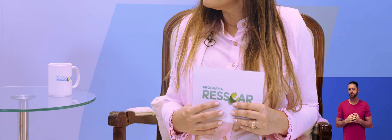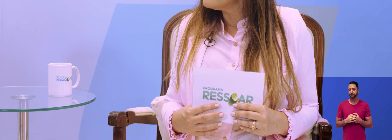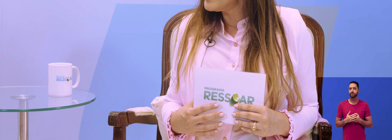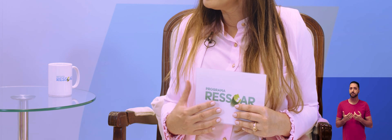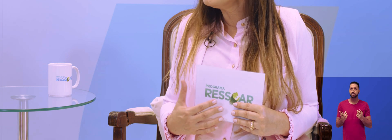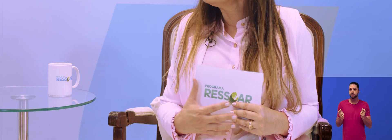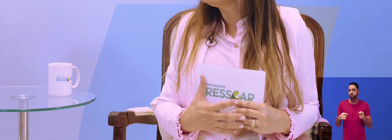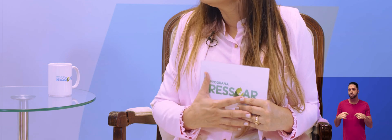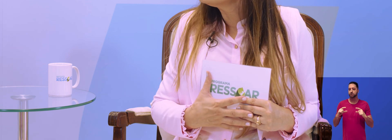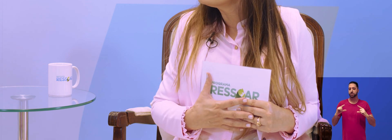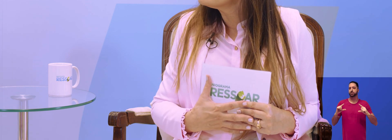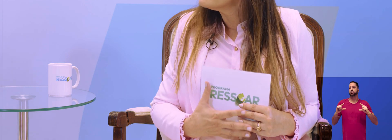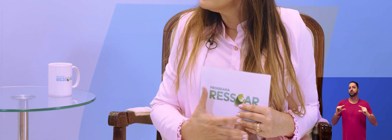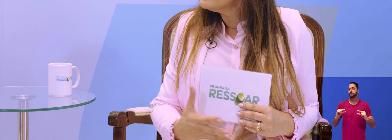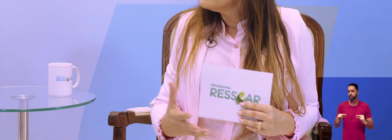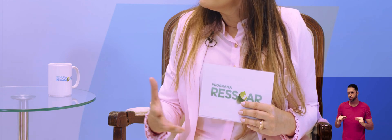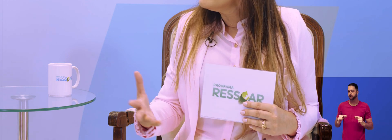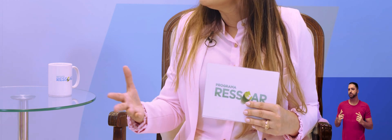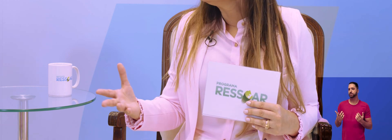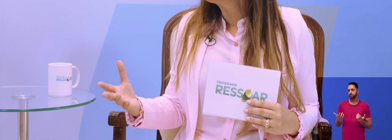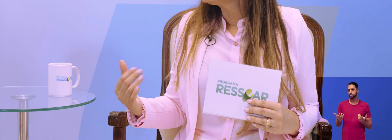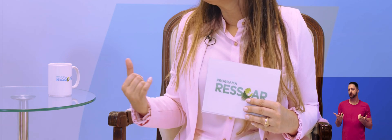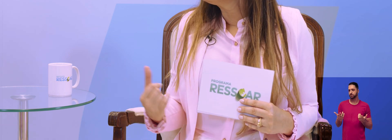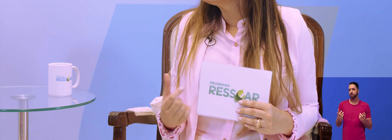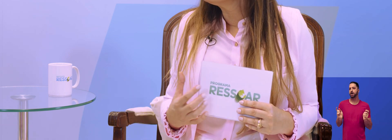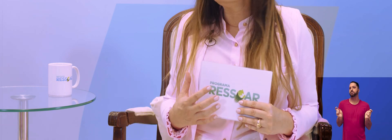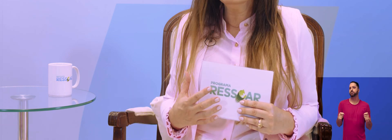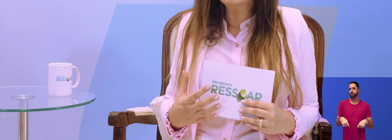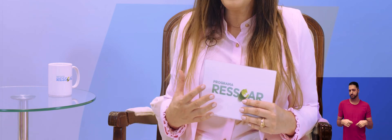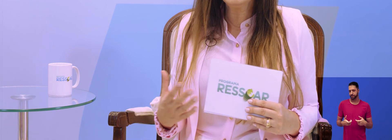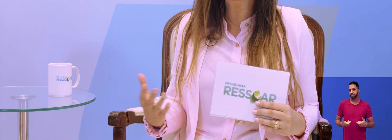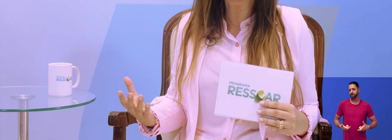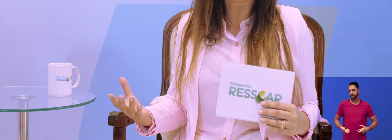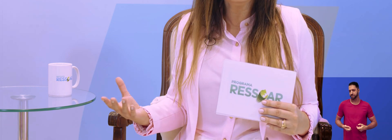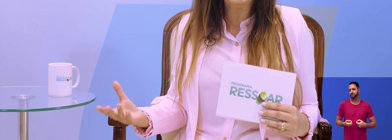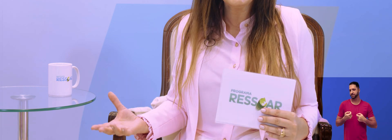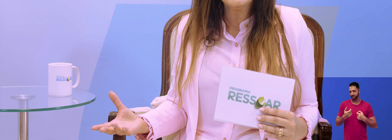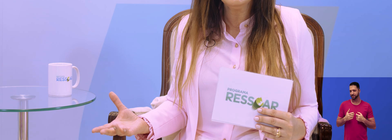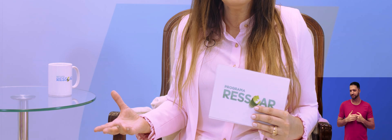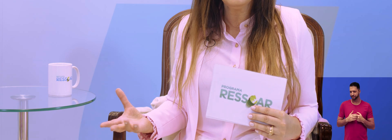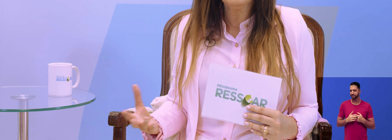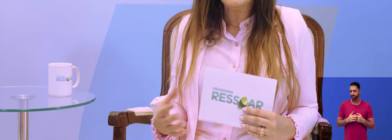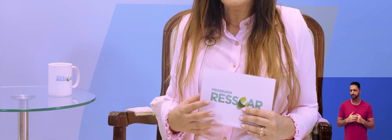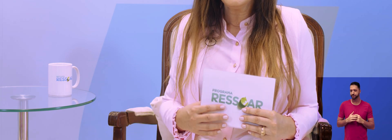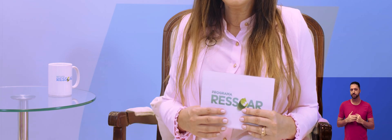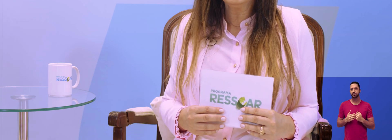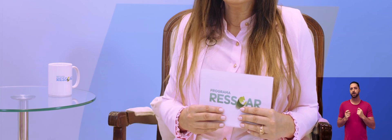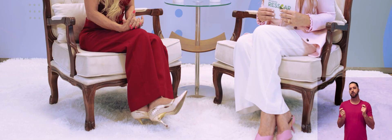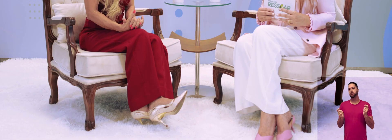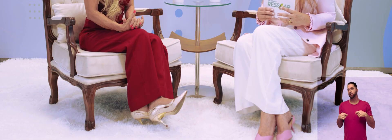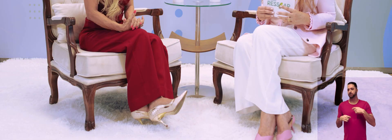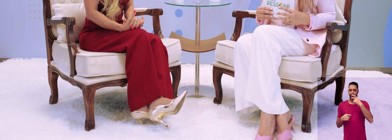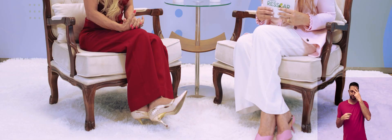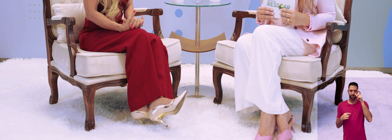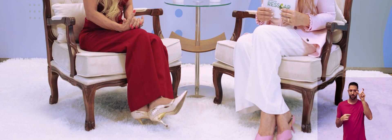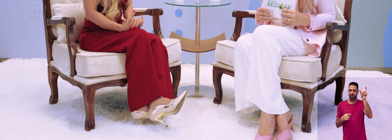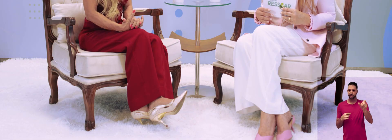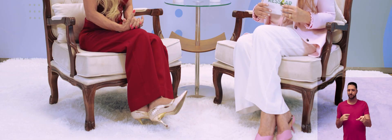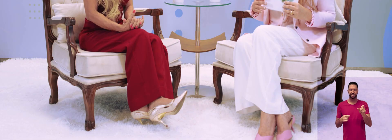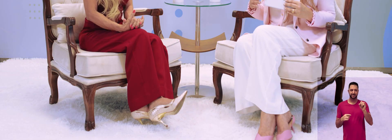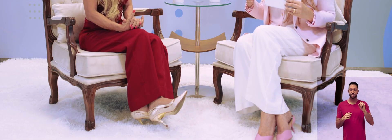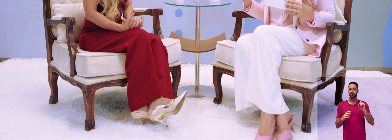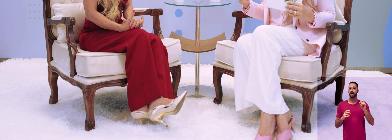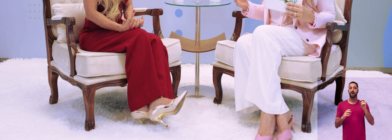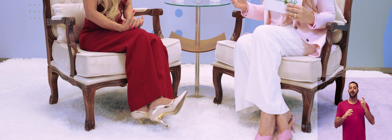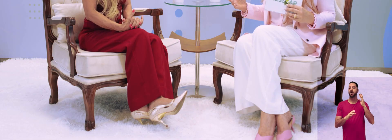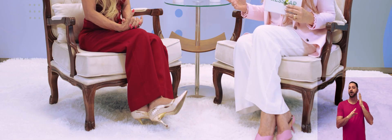câncer, para pelo menos minimizar o quanto for possível. Talvez a pessoa não vai